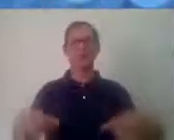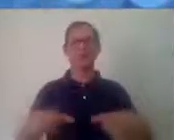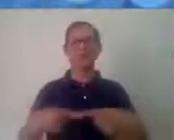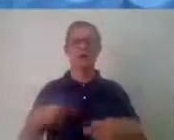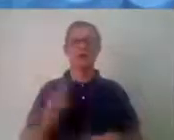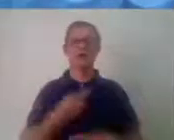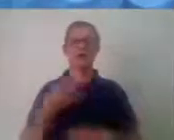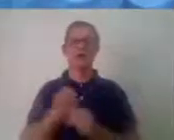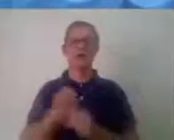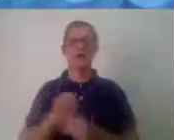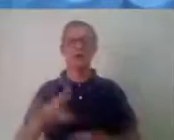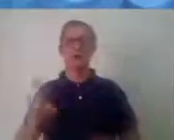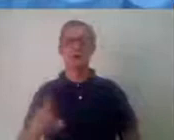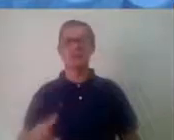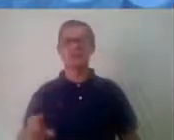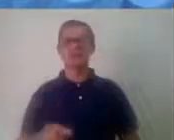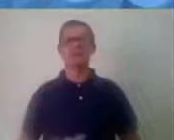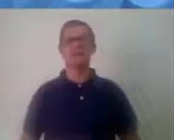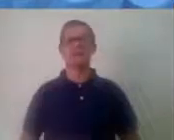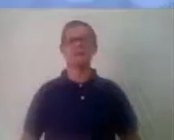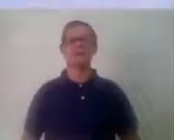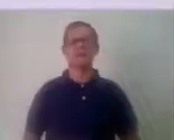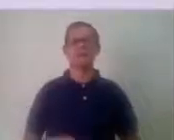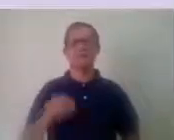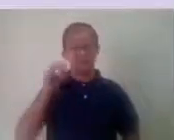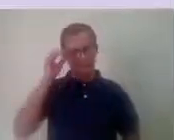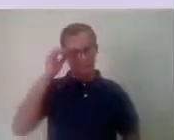está calculando essa integral.